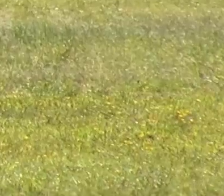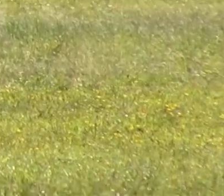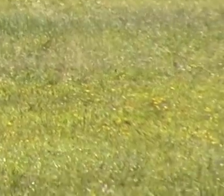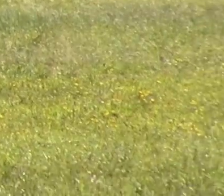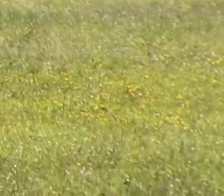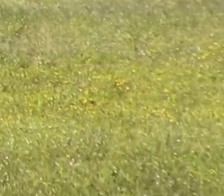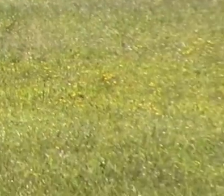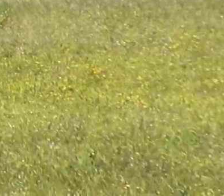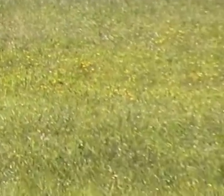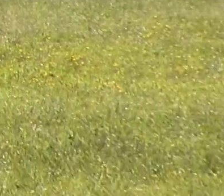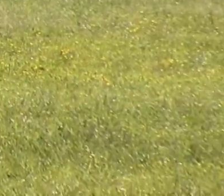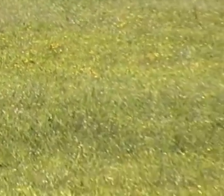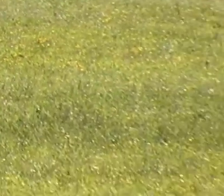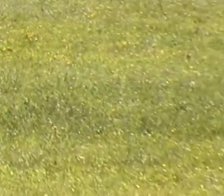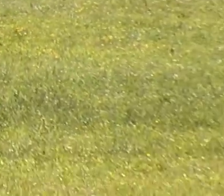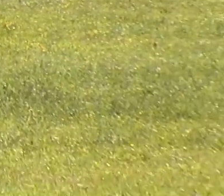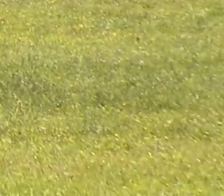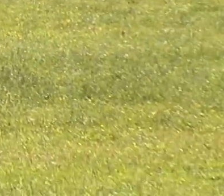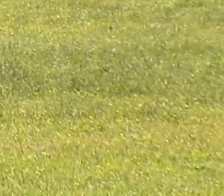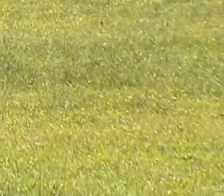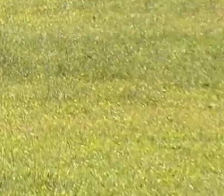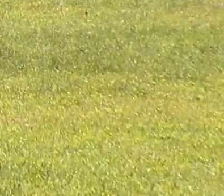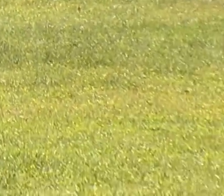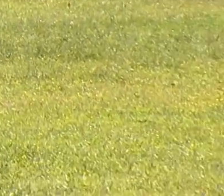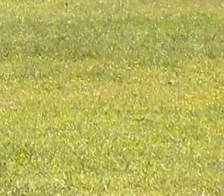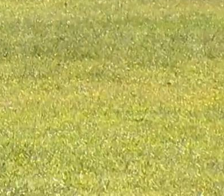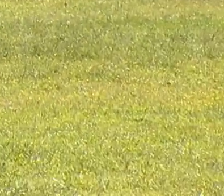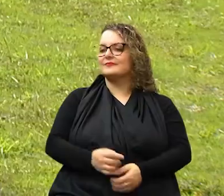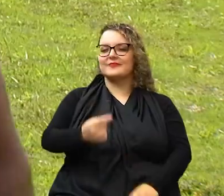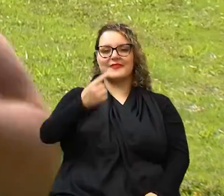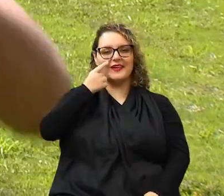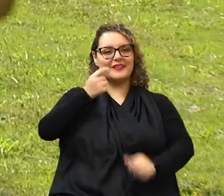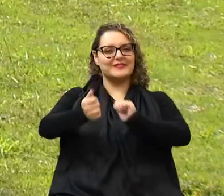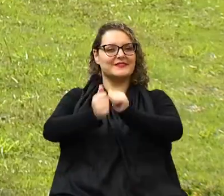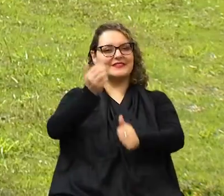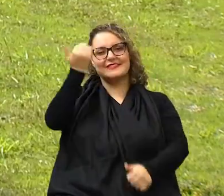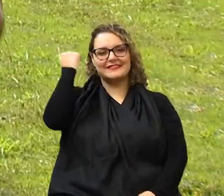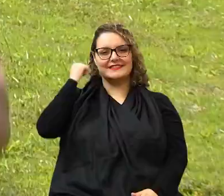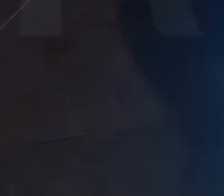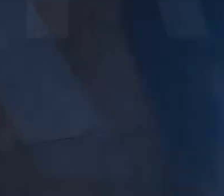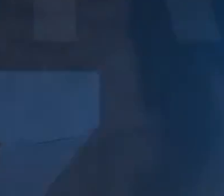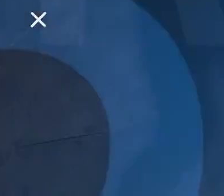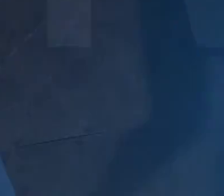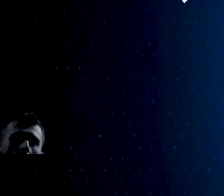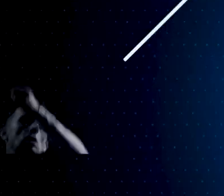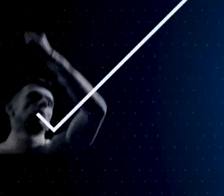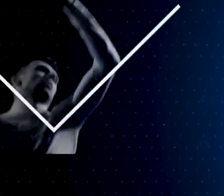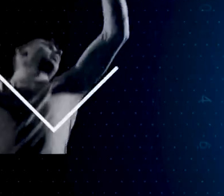Olha o esporte aí.